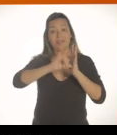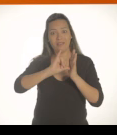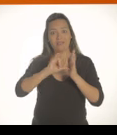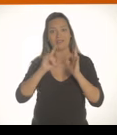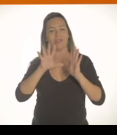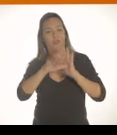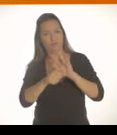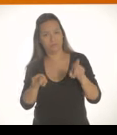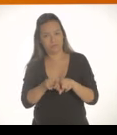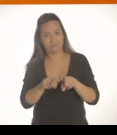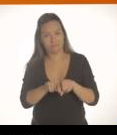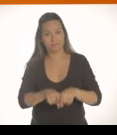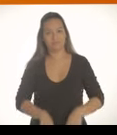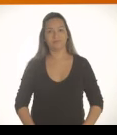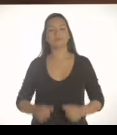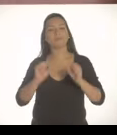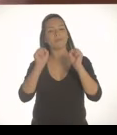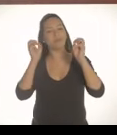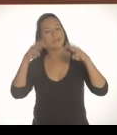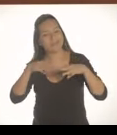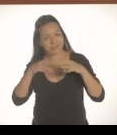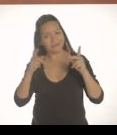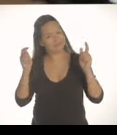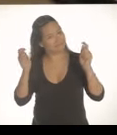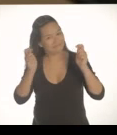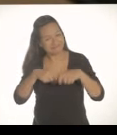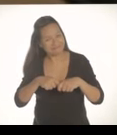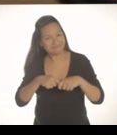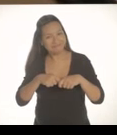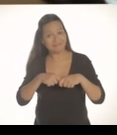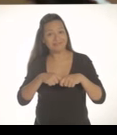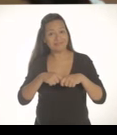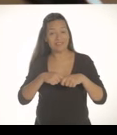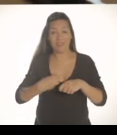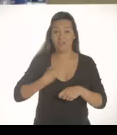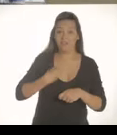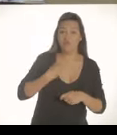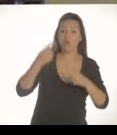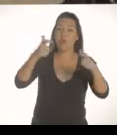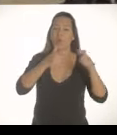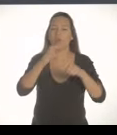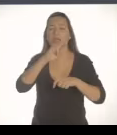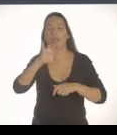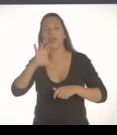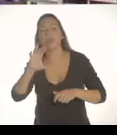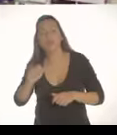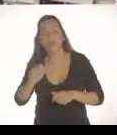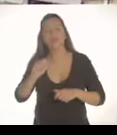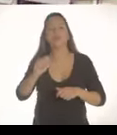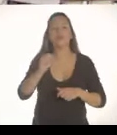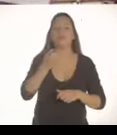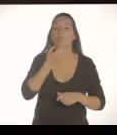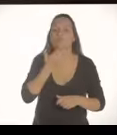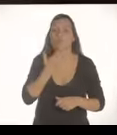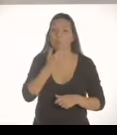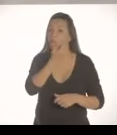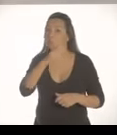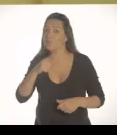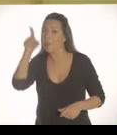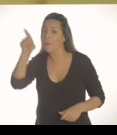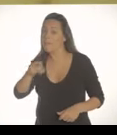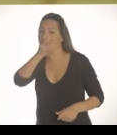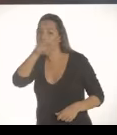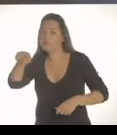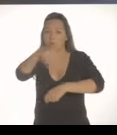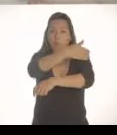nas ruas para prevenir os crimes. Sim, é possível viver uma cidade decente, que